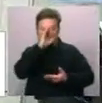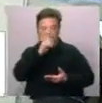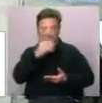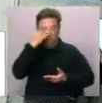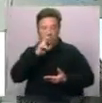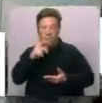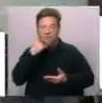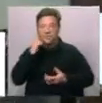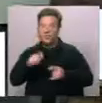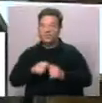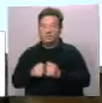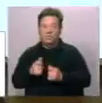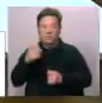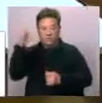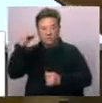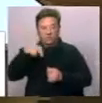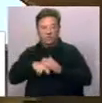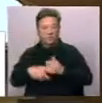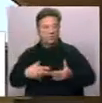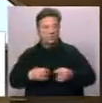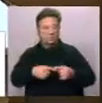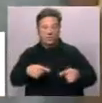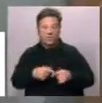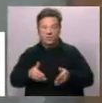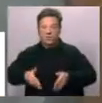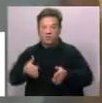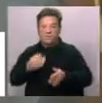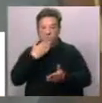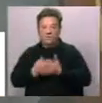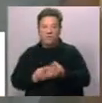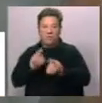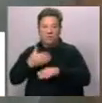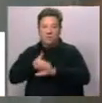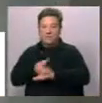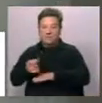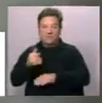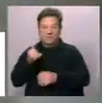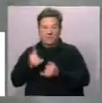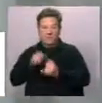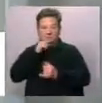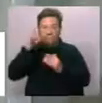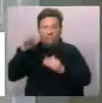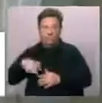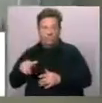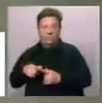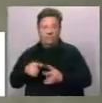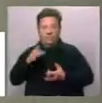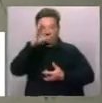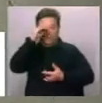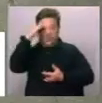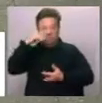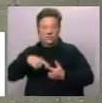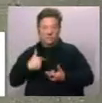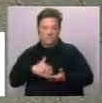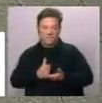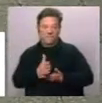estragos da chuva entrou por salas e corredores e deixou algumas divisão e vem em risco de desabamento o ministério da educação vai